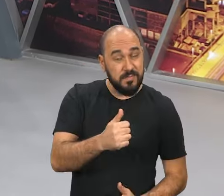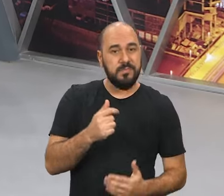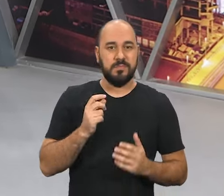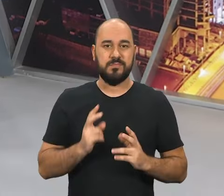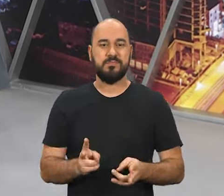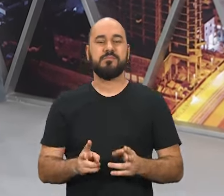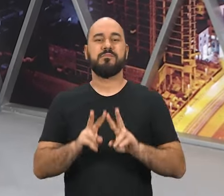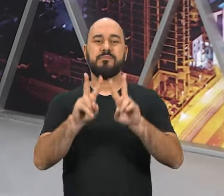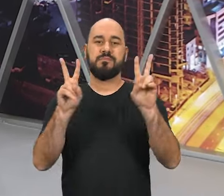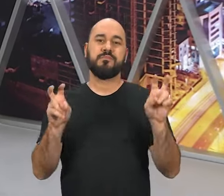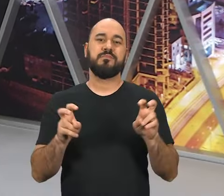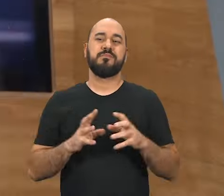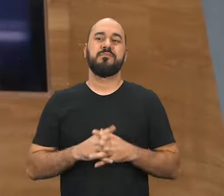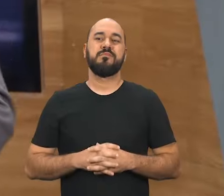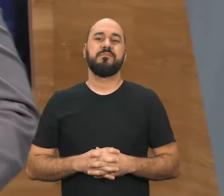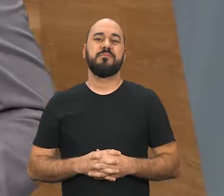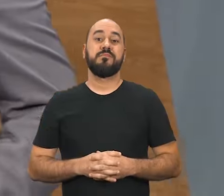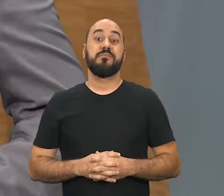hoje.